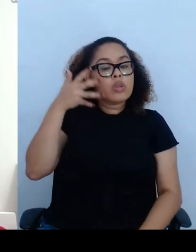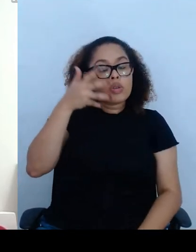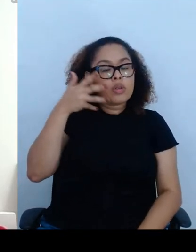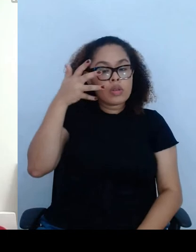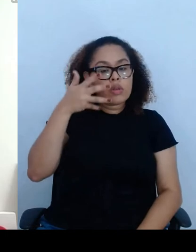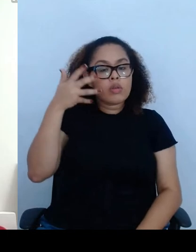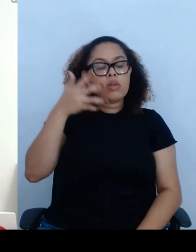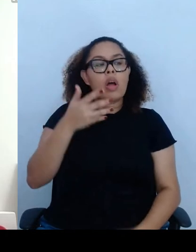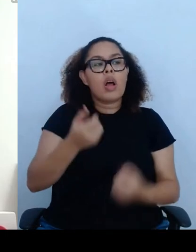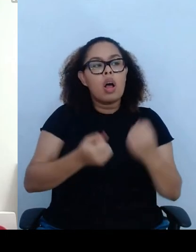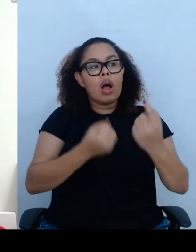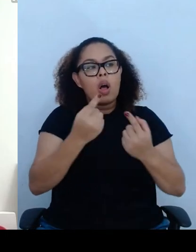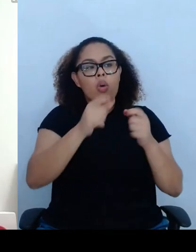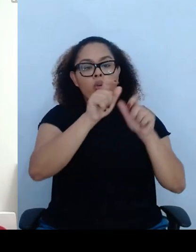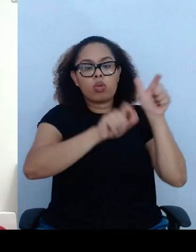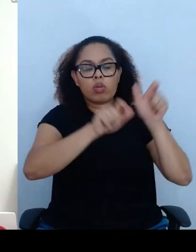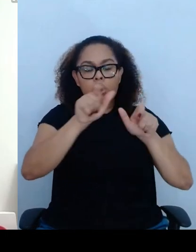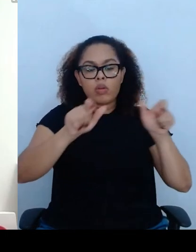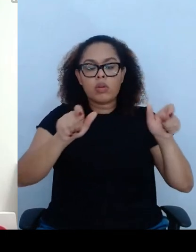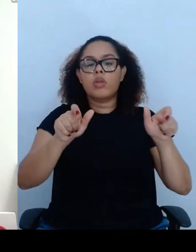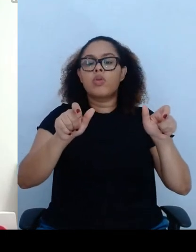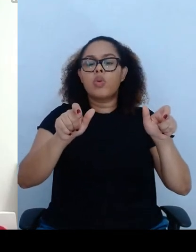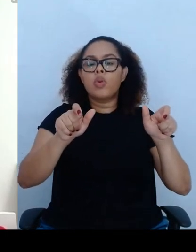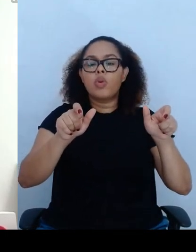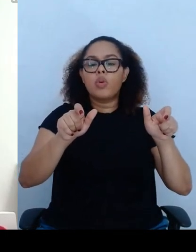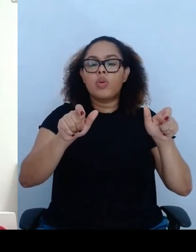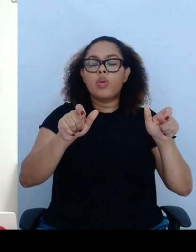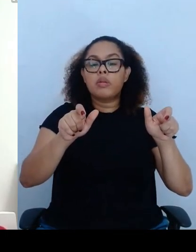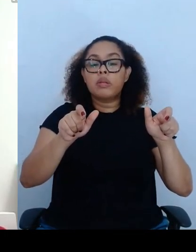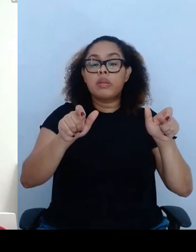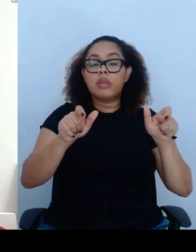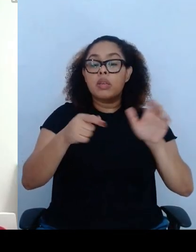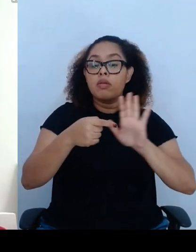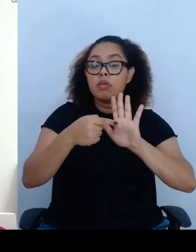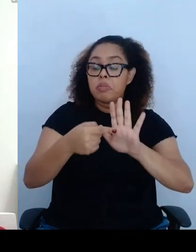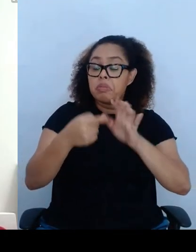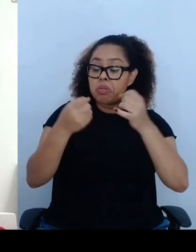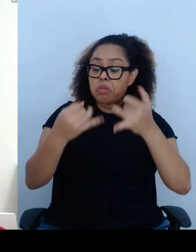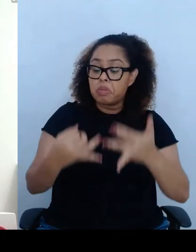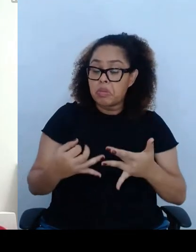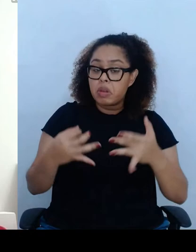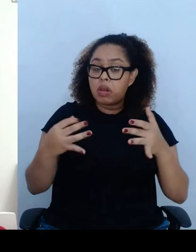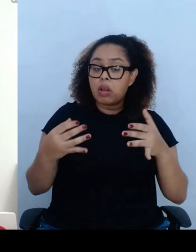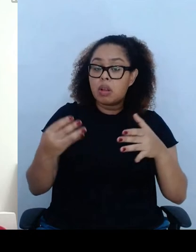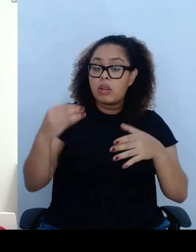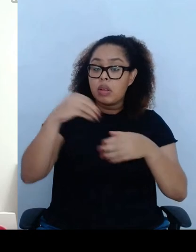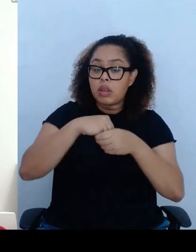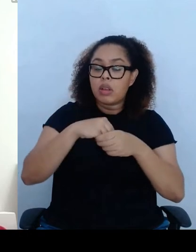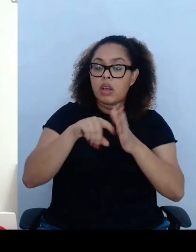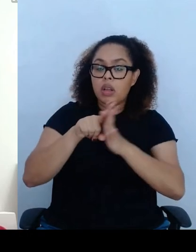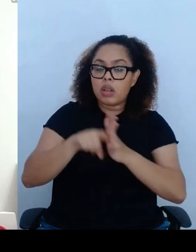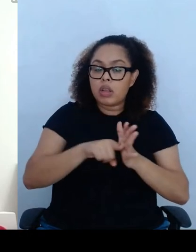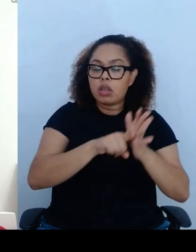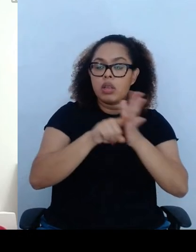algumas pessoas que fizeram parte do desenvolvimento dessas pesquisas trabalho de catálogo